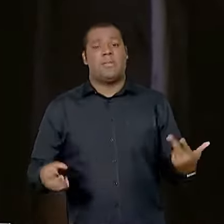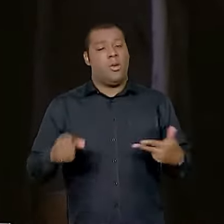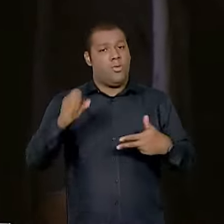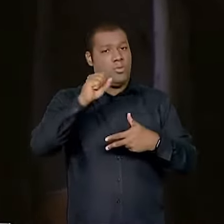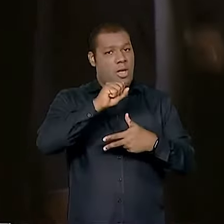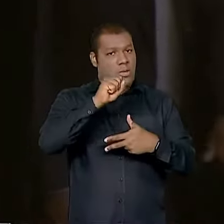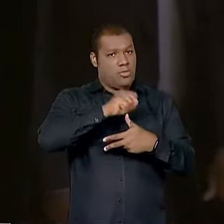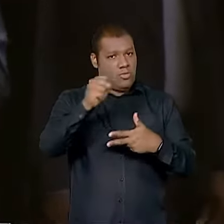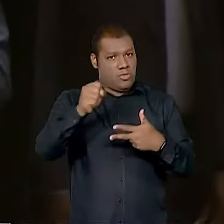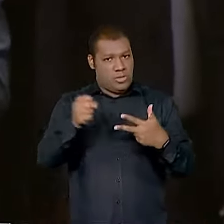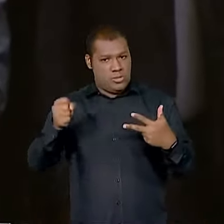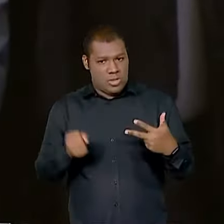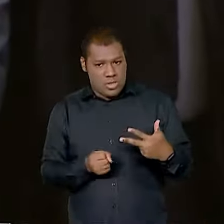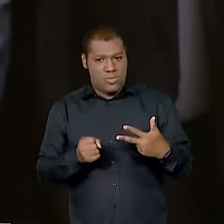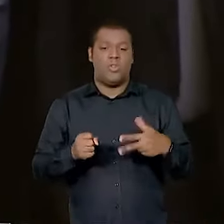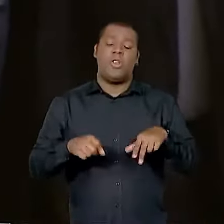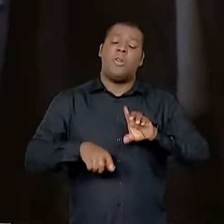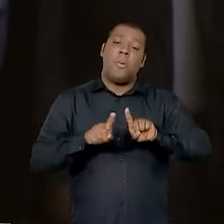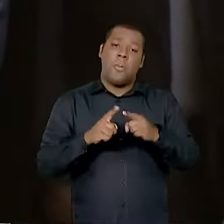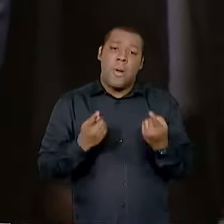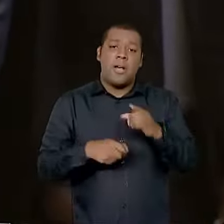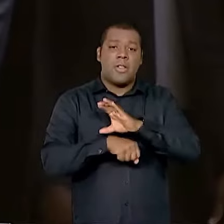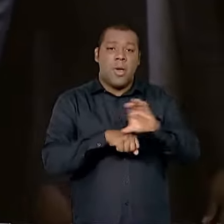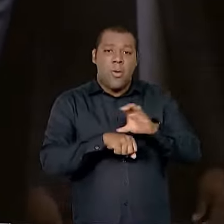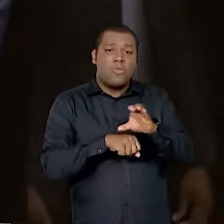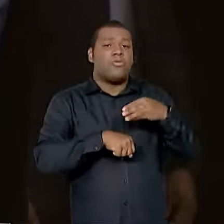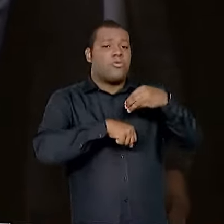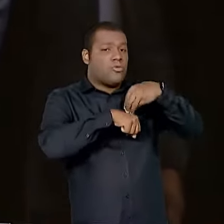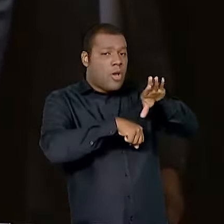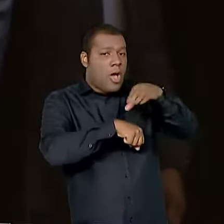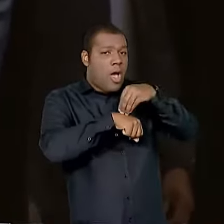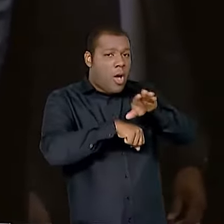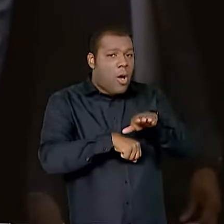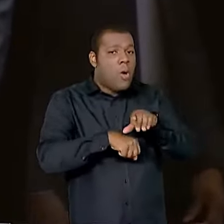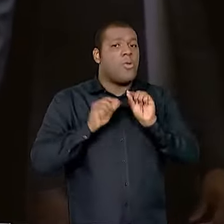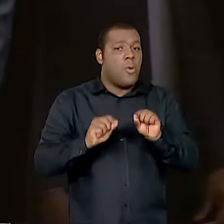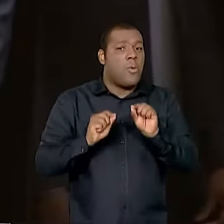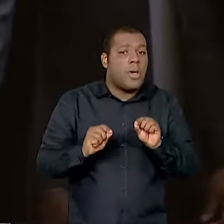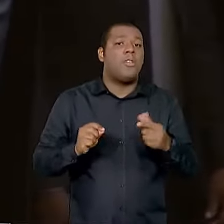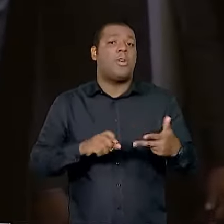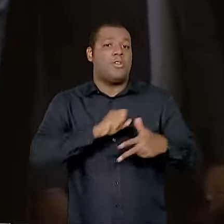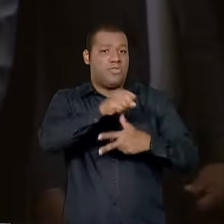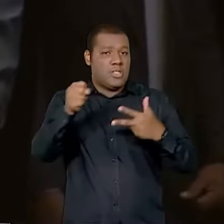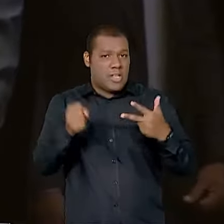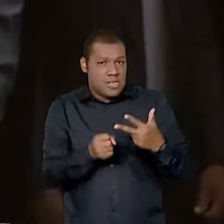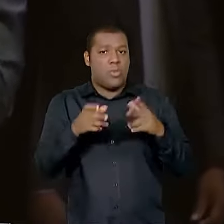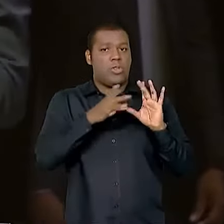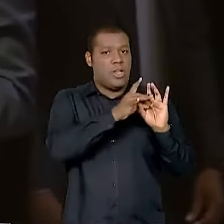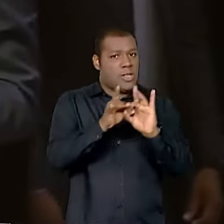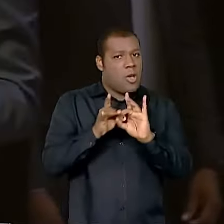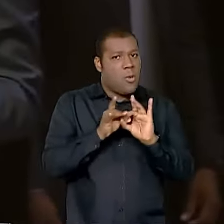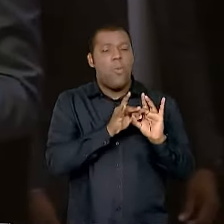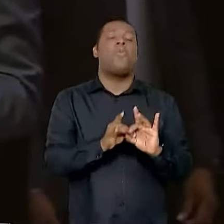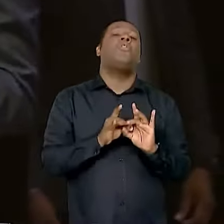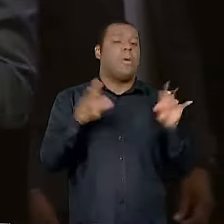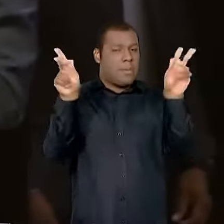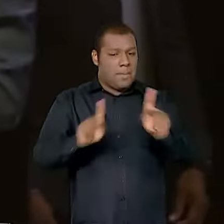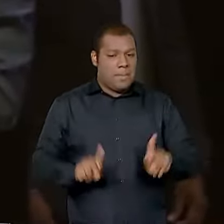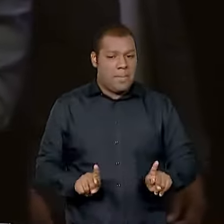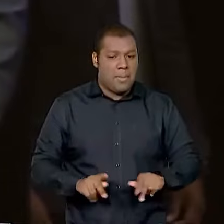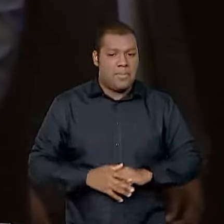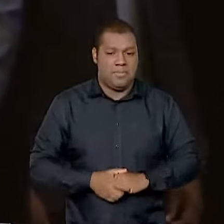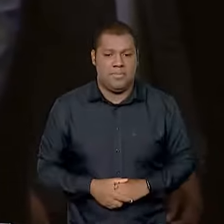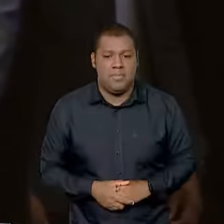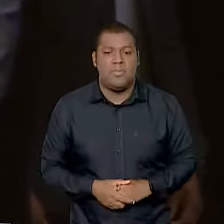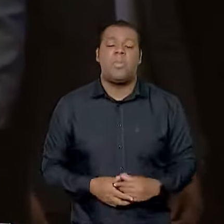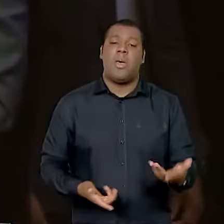os poderes, há aquilo que a Constituição também recomenda, que é a harmonia entre os poderes, e assim será. Mas na